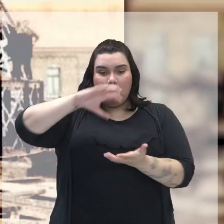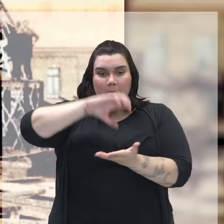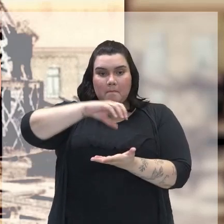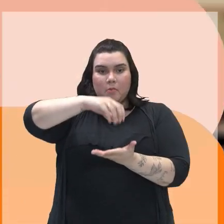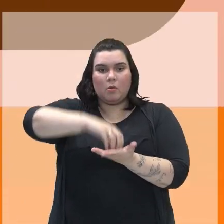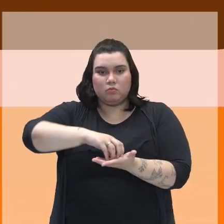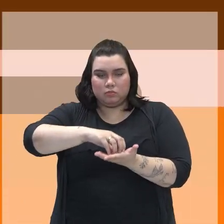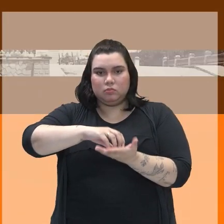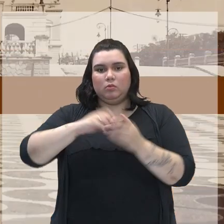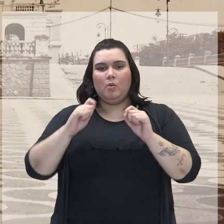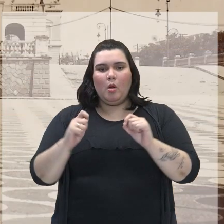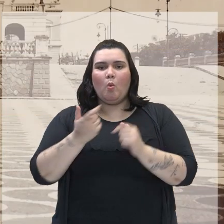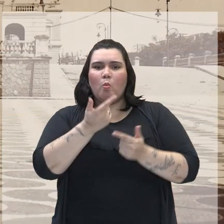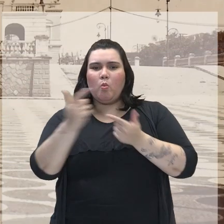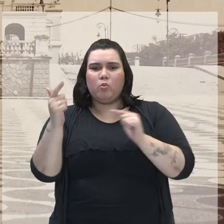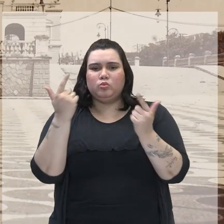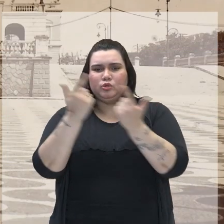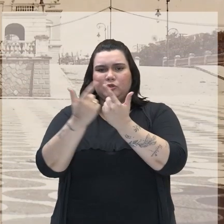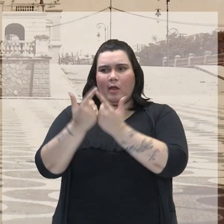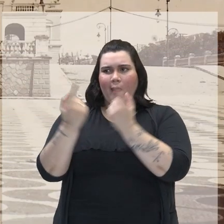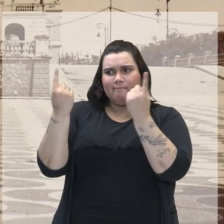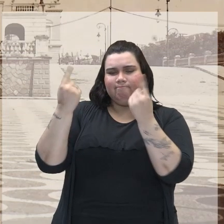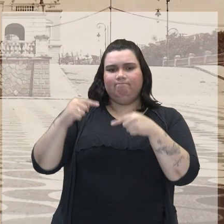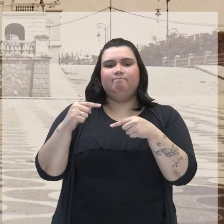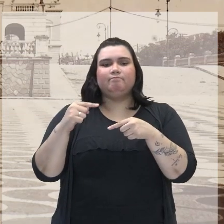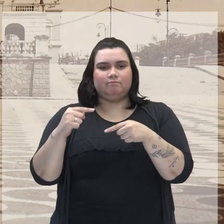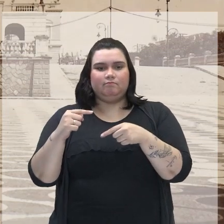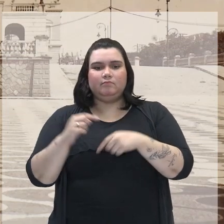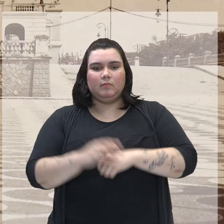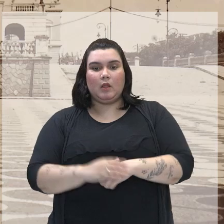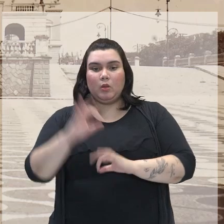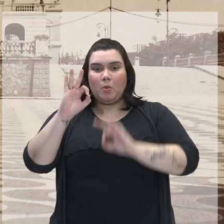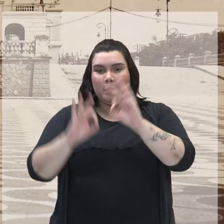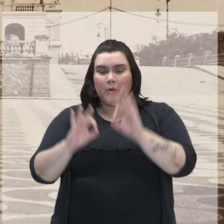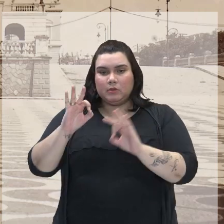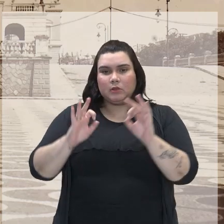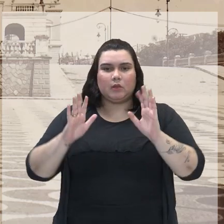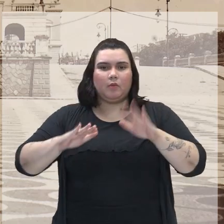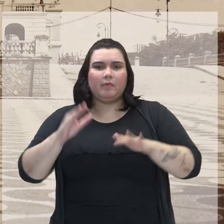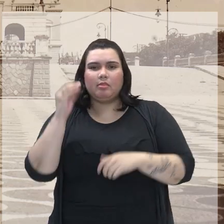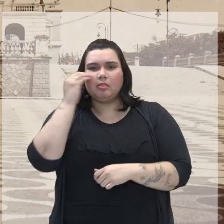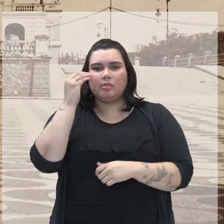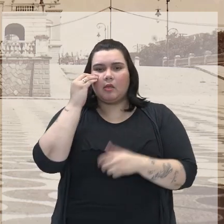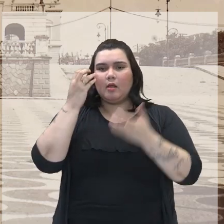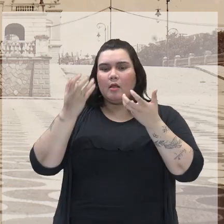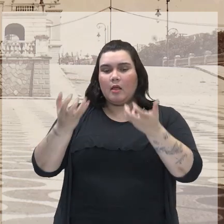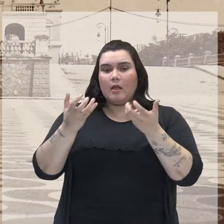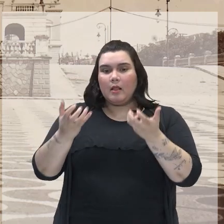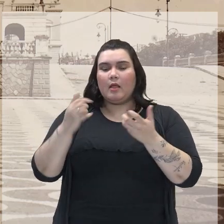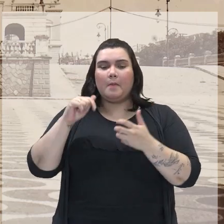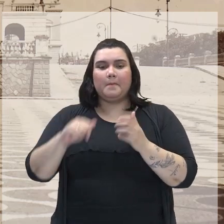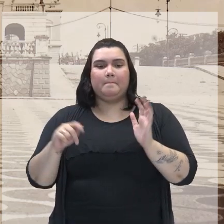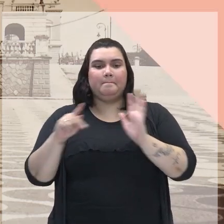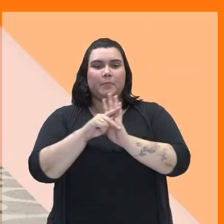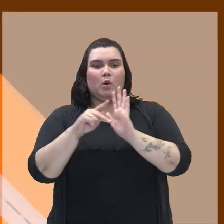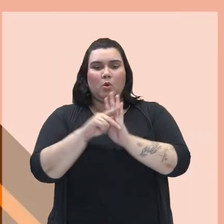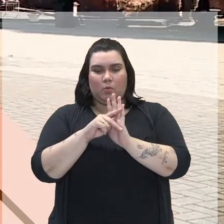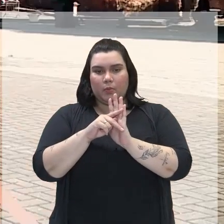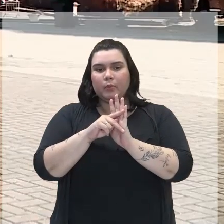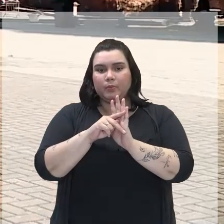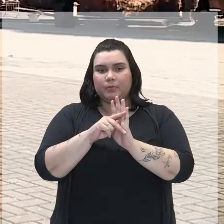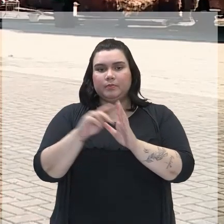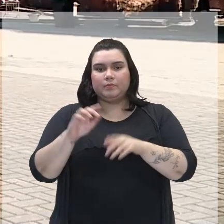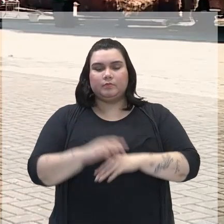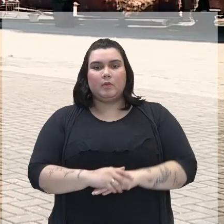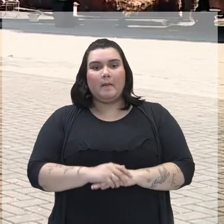com os teatros das capitais europeias, num processo de talvez tentar civilizar o homem da floresta.